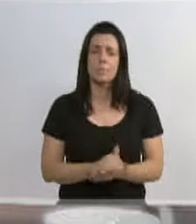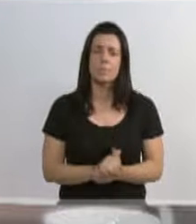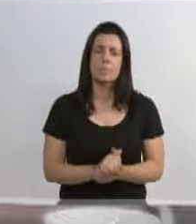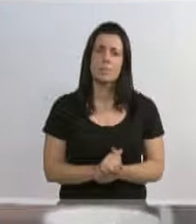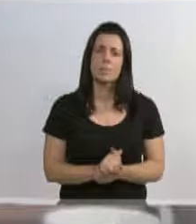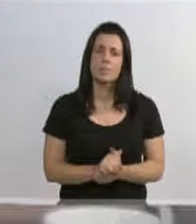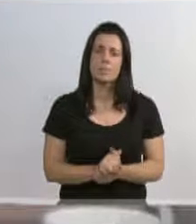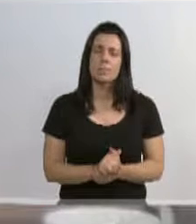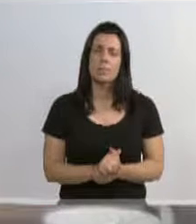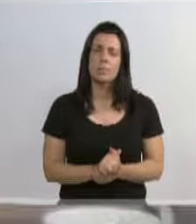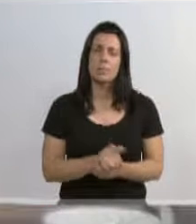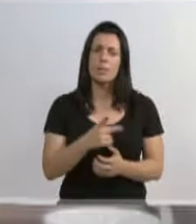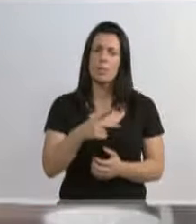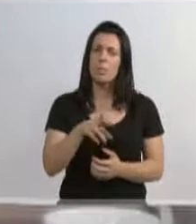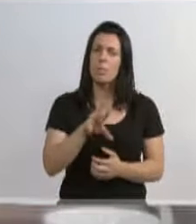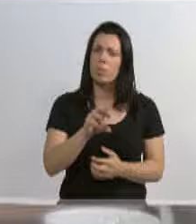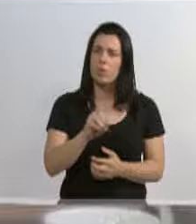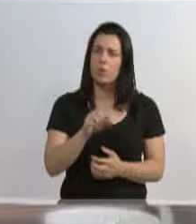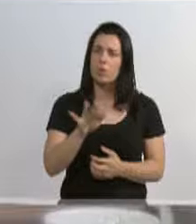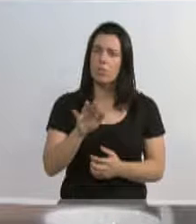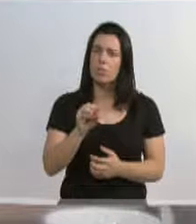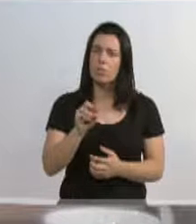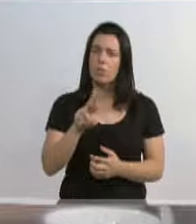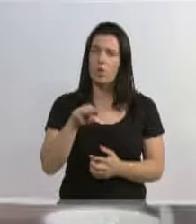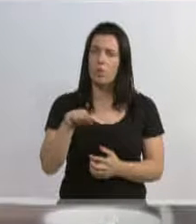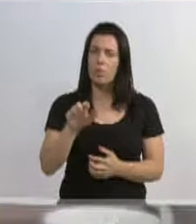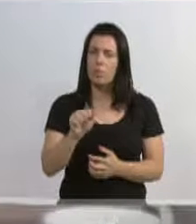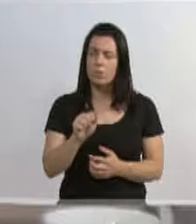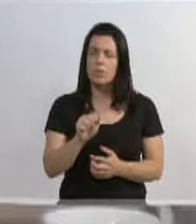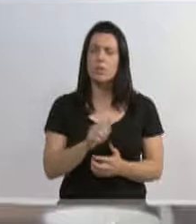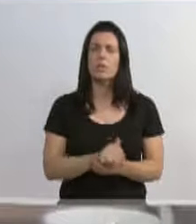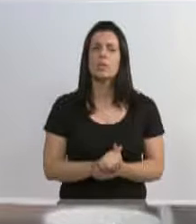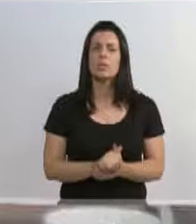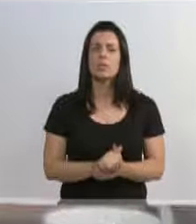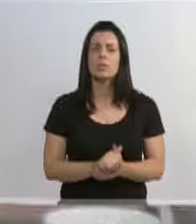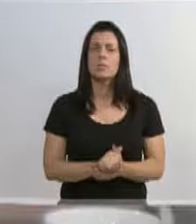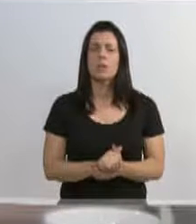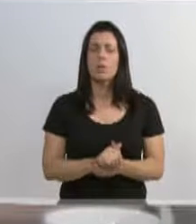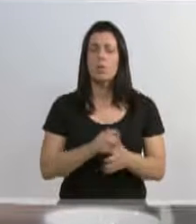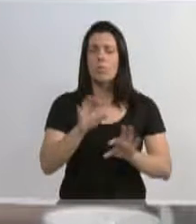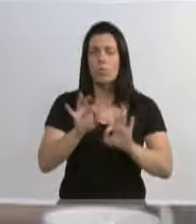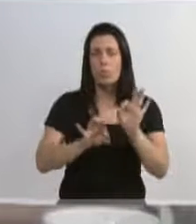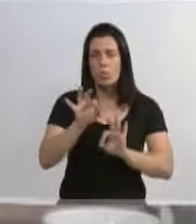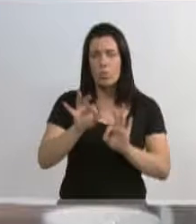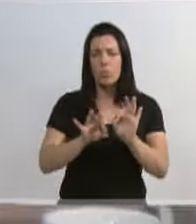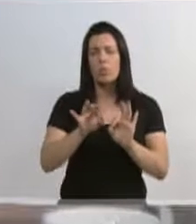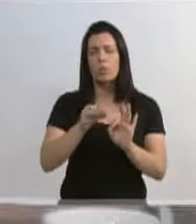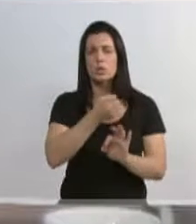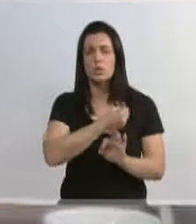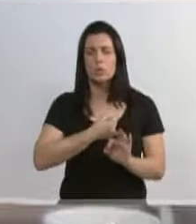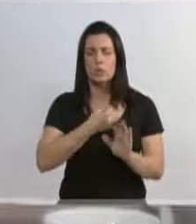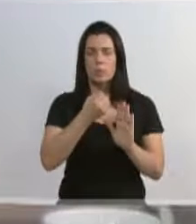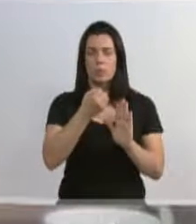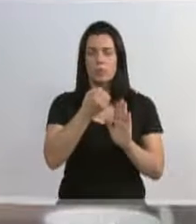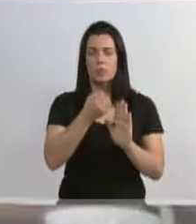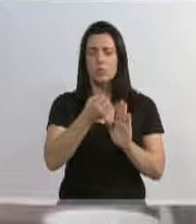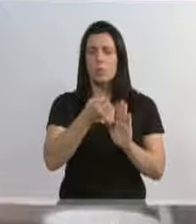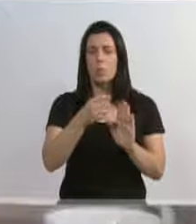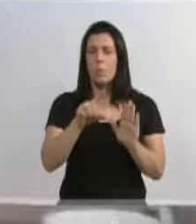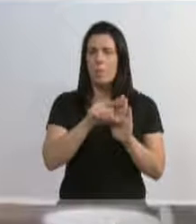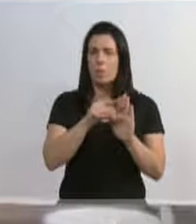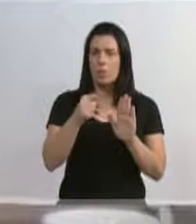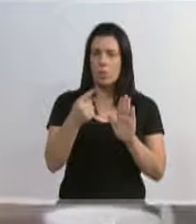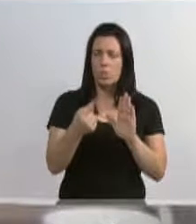pro forma, na verdade. Emenda aditiva renumera a redação do parágrafo único como parágrafo 1º e